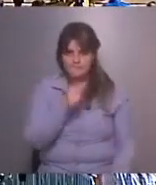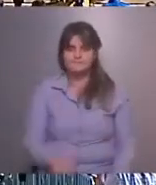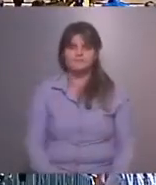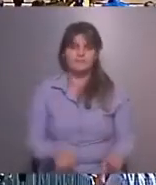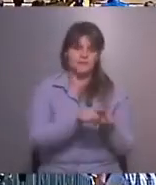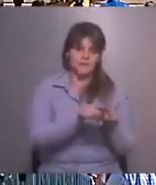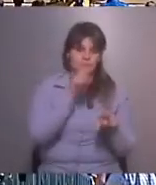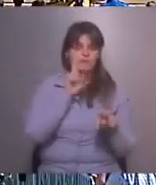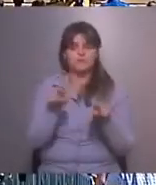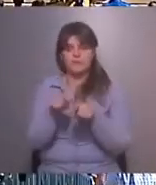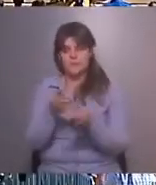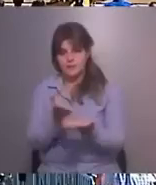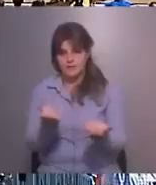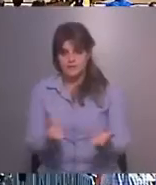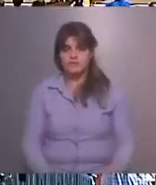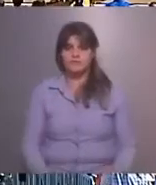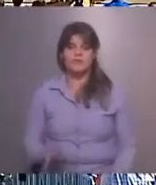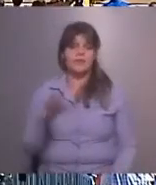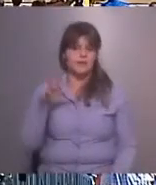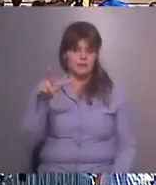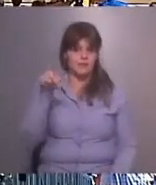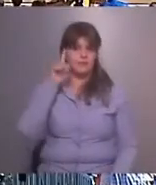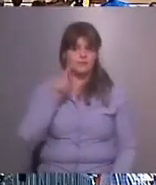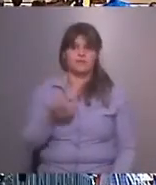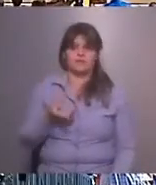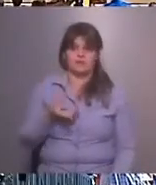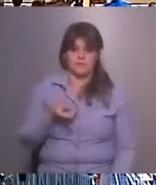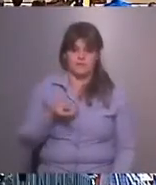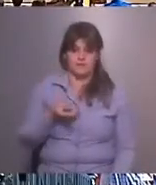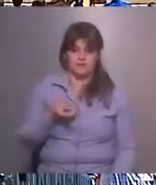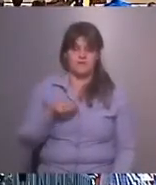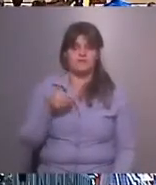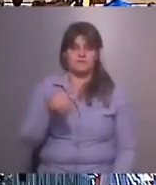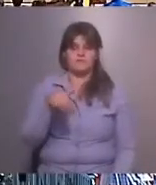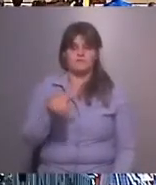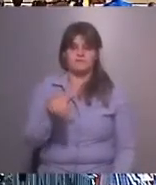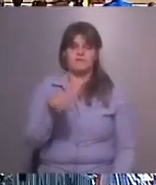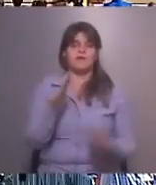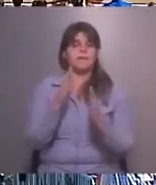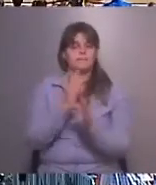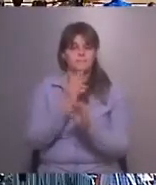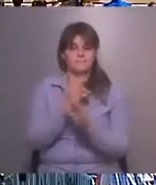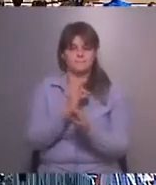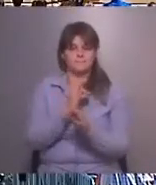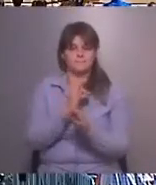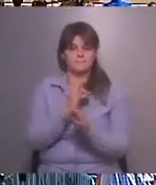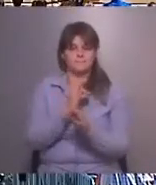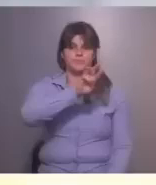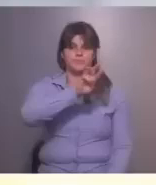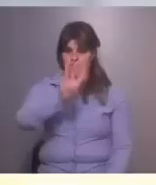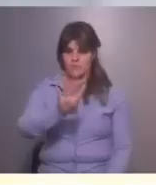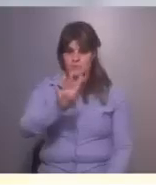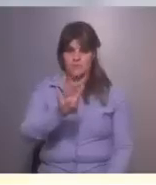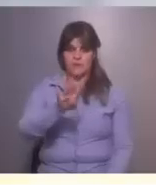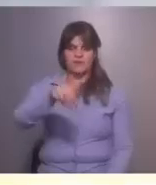Amém. Irmãos e irmãs, amanhã, dia 19, celebramos a quarta aparição de Nossa Senhora